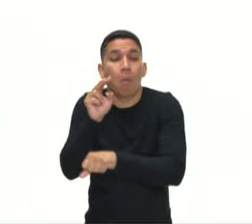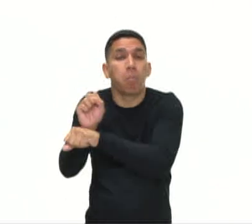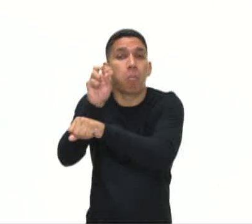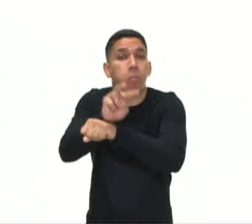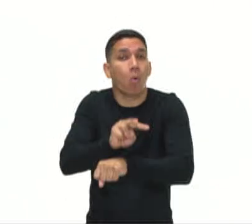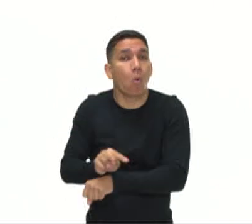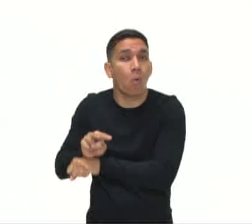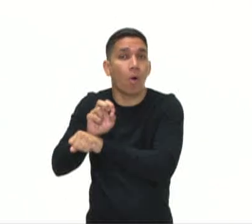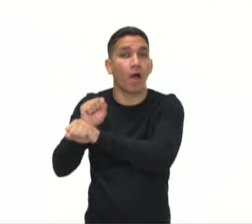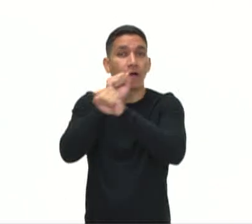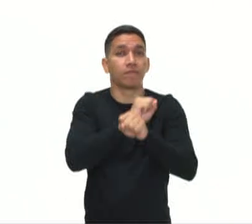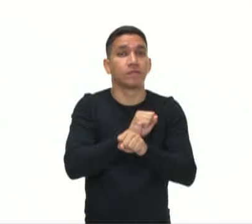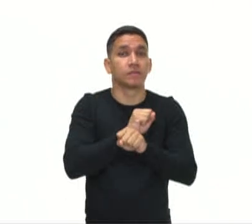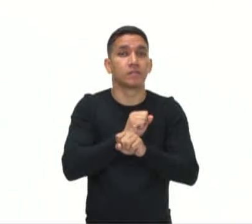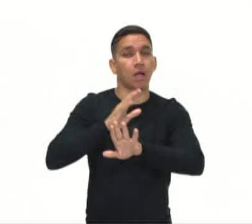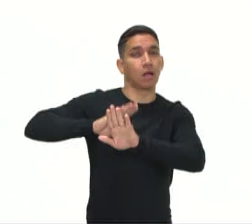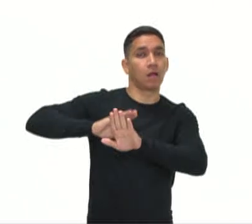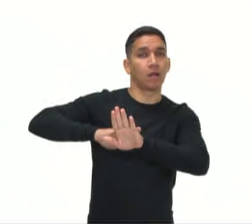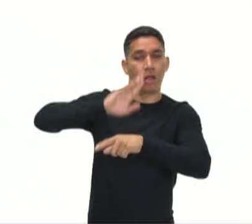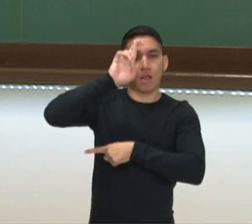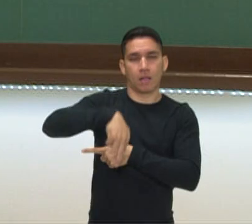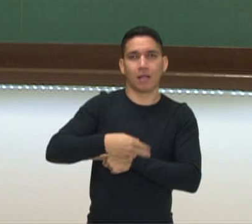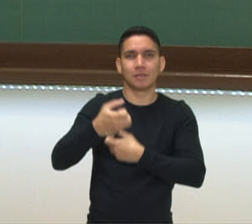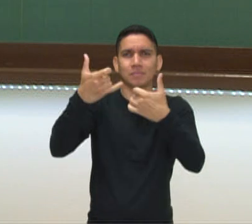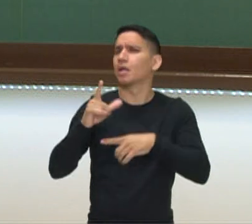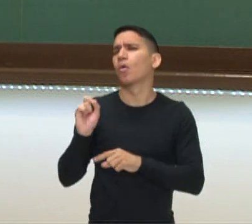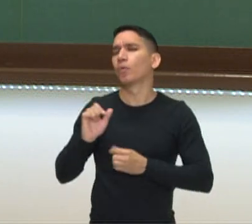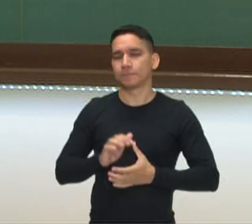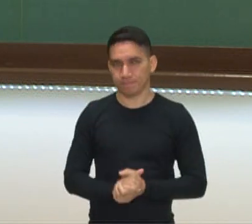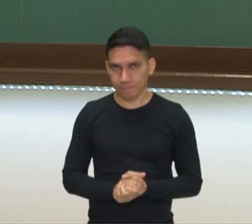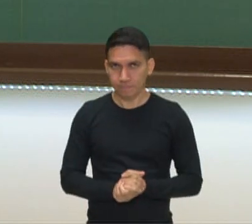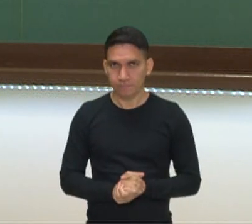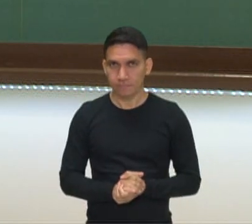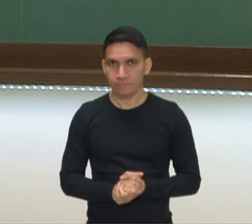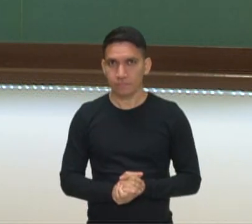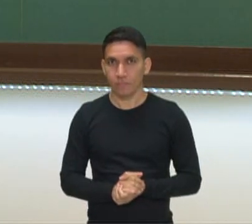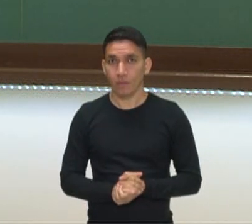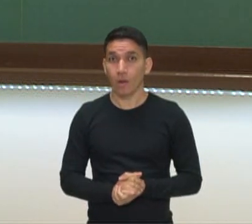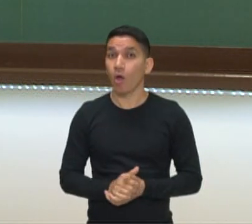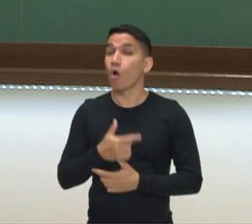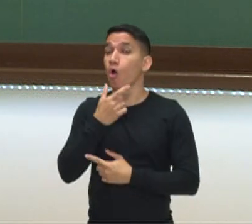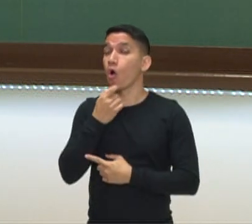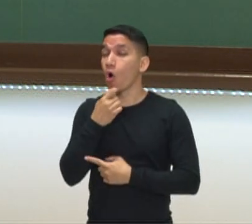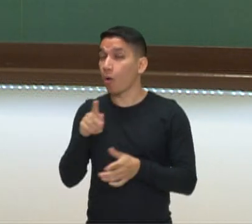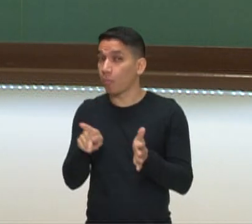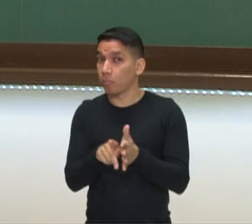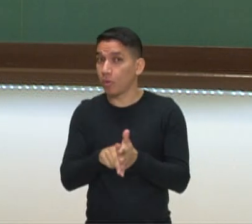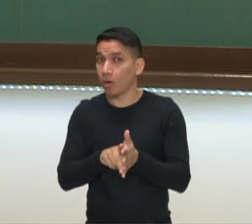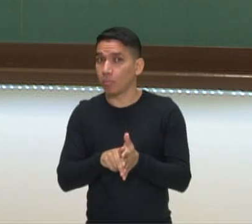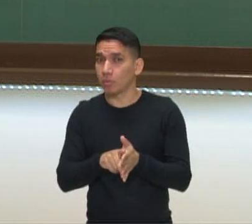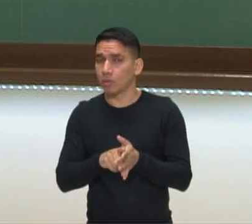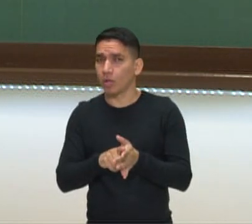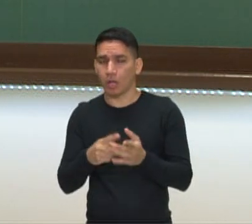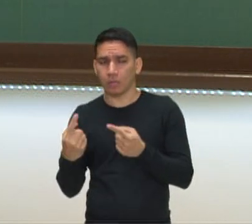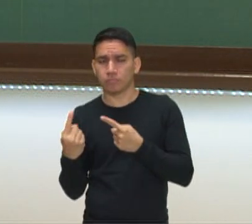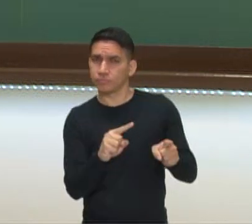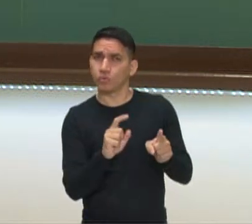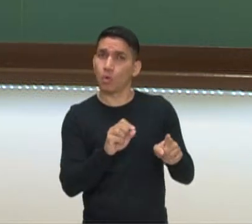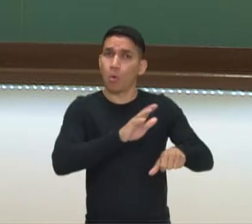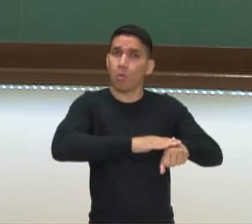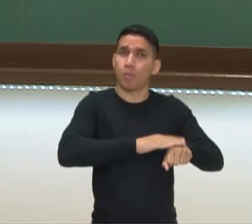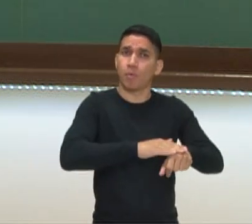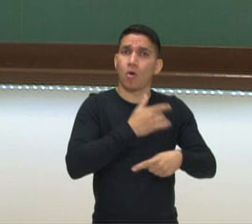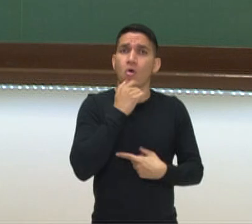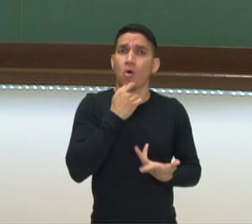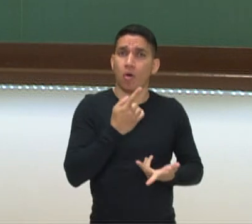Veja, Thomas Hobbes falava que o homem era o lobo do próprio homem. Então ele acreditava que se não